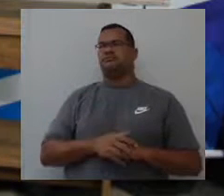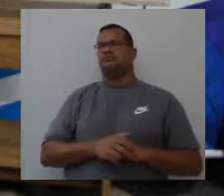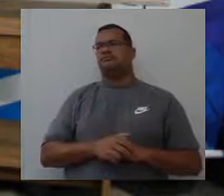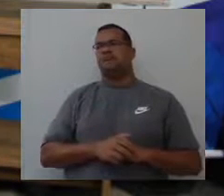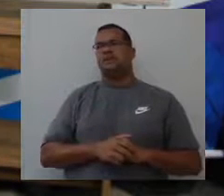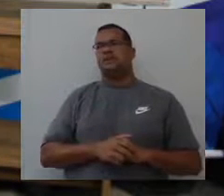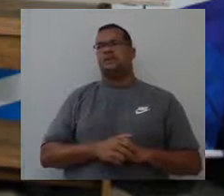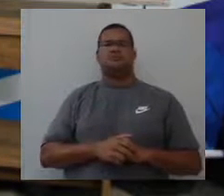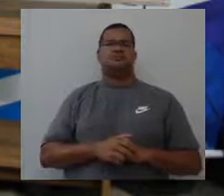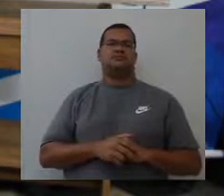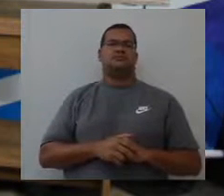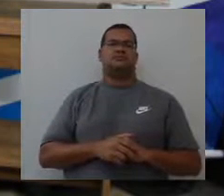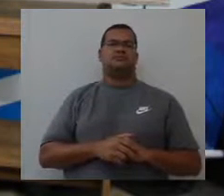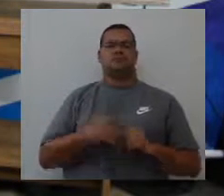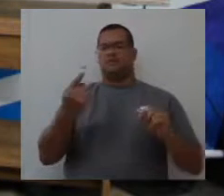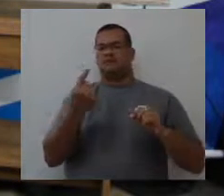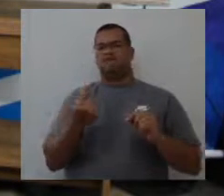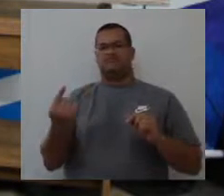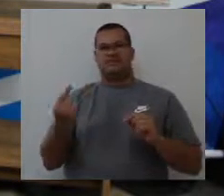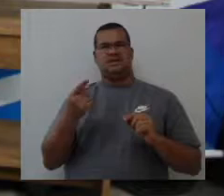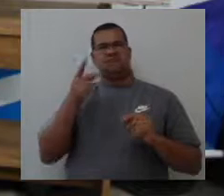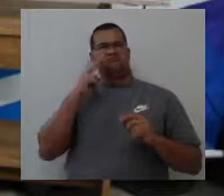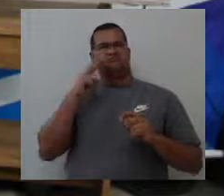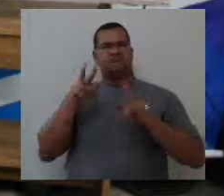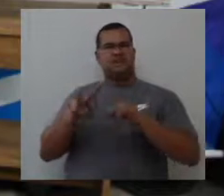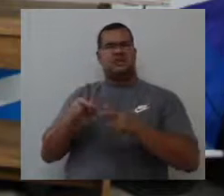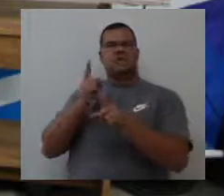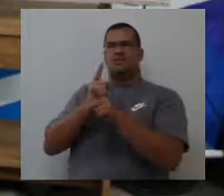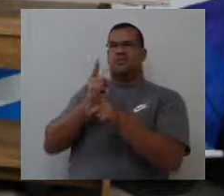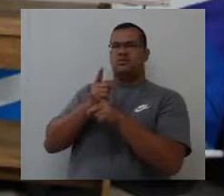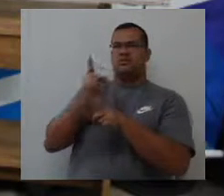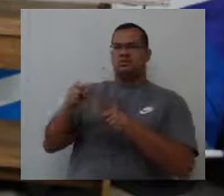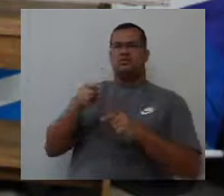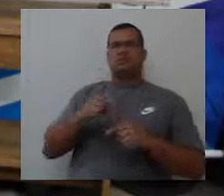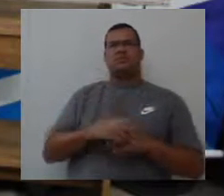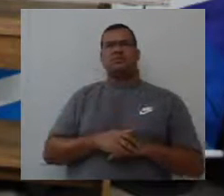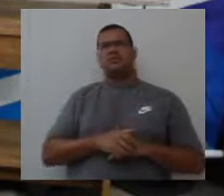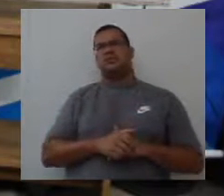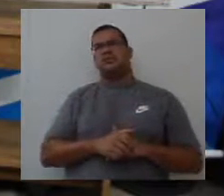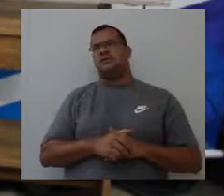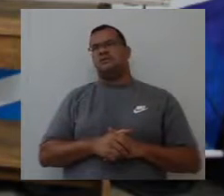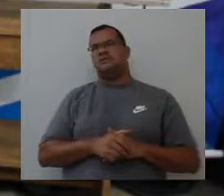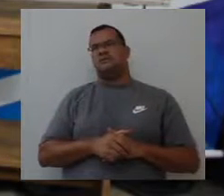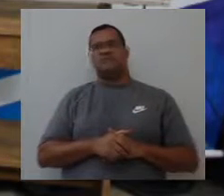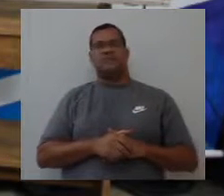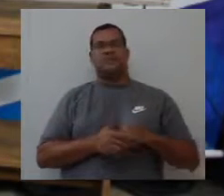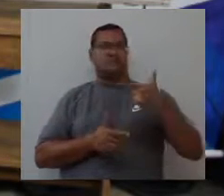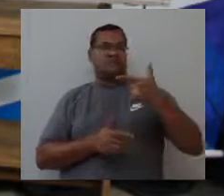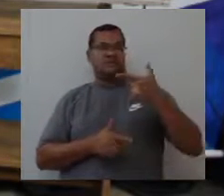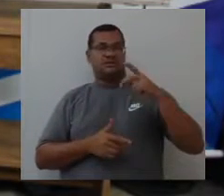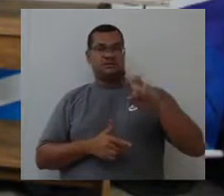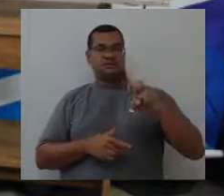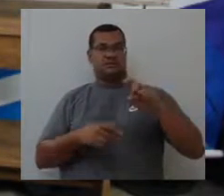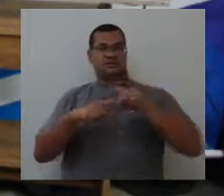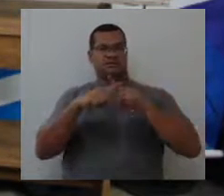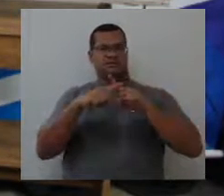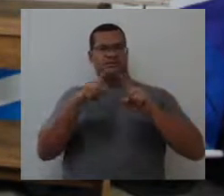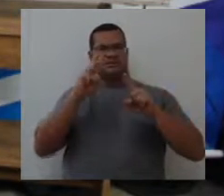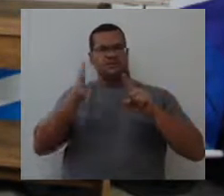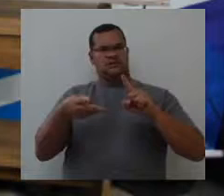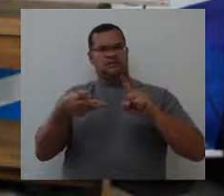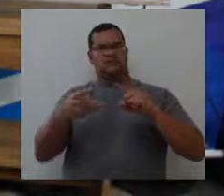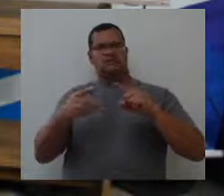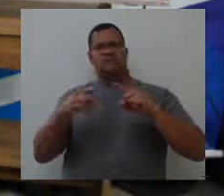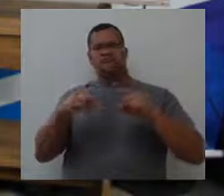pelo 1 embaixo do denominador 3.000. E eu encontro essa fração aqui, 25 vezes 3.000 sobre 100.